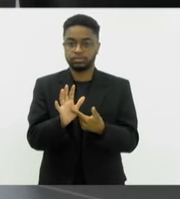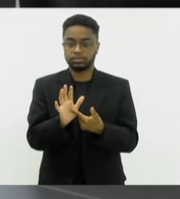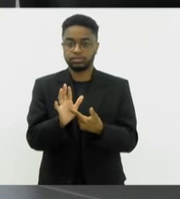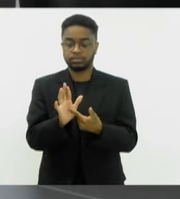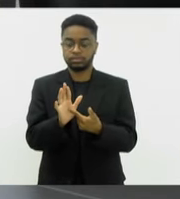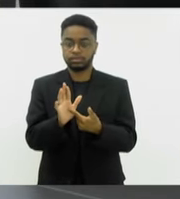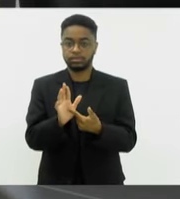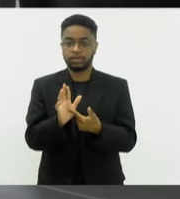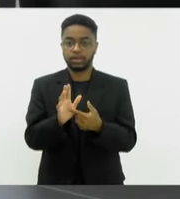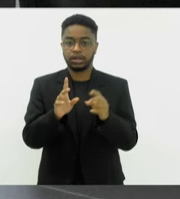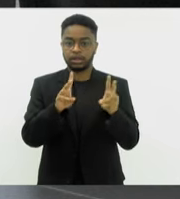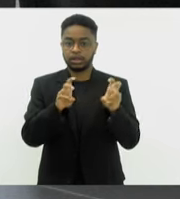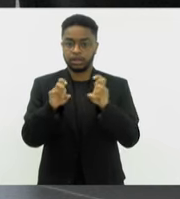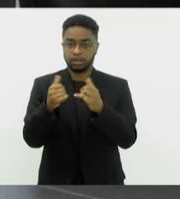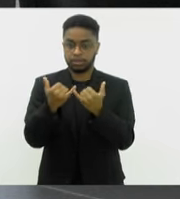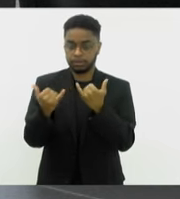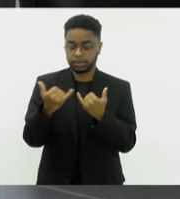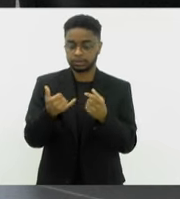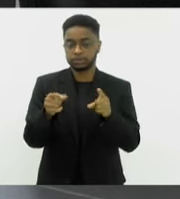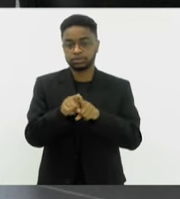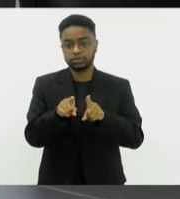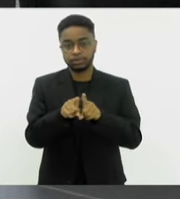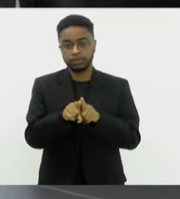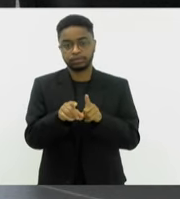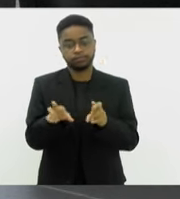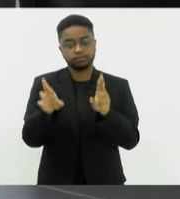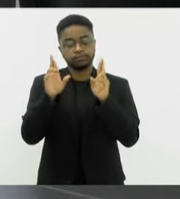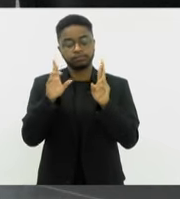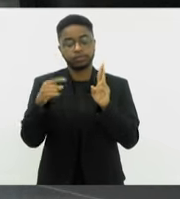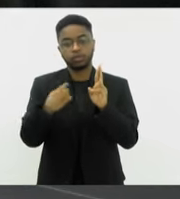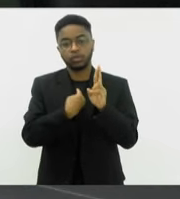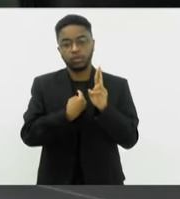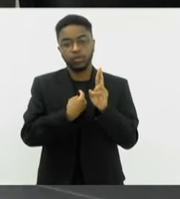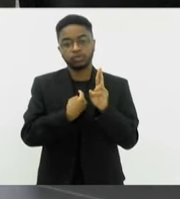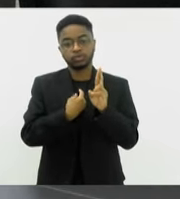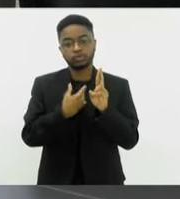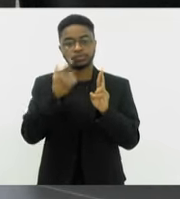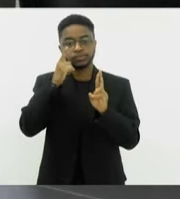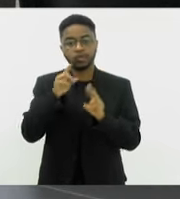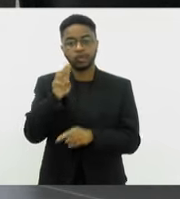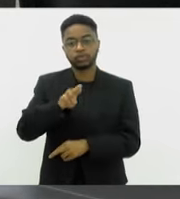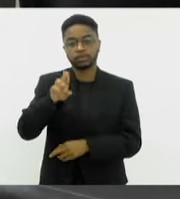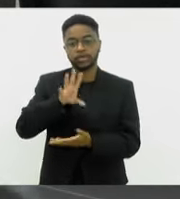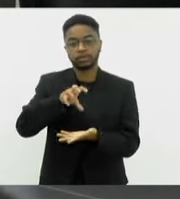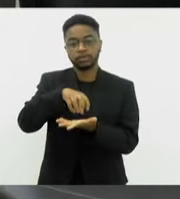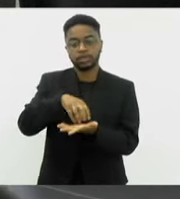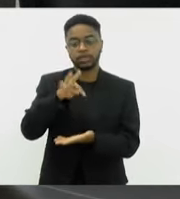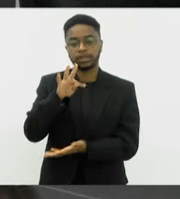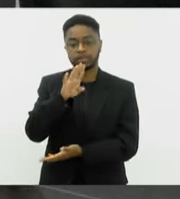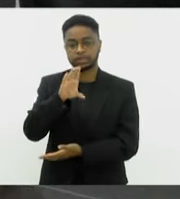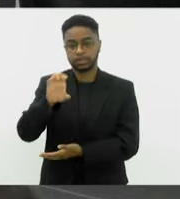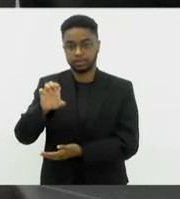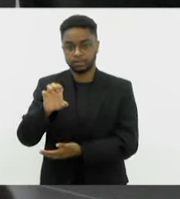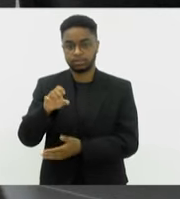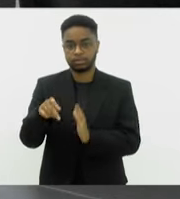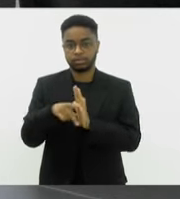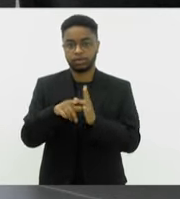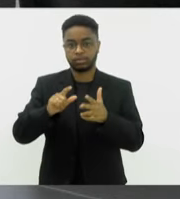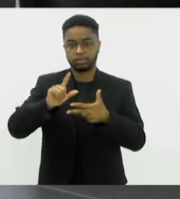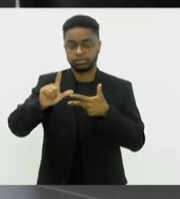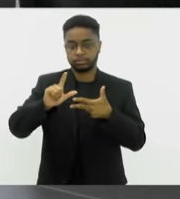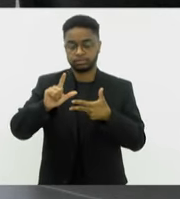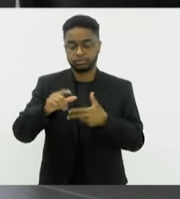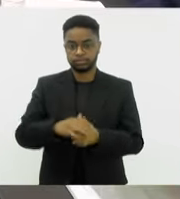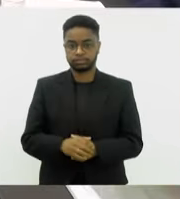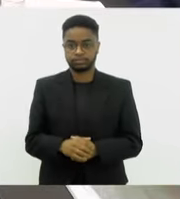representações no mesmo sentido, e que a gente possa usar mais o TCE, que é um órgão do Poder Legislativo. Presidente. Deputado